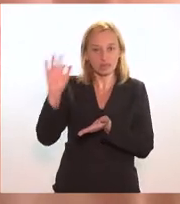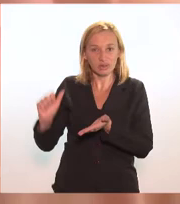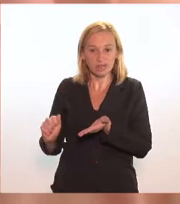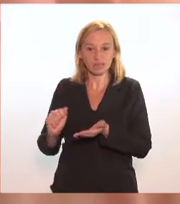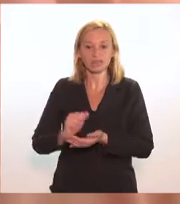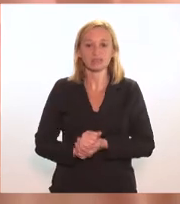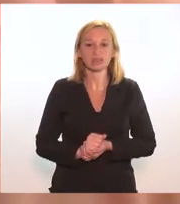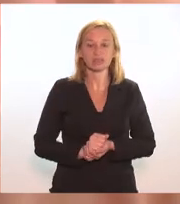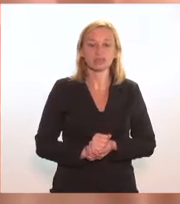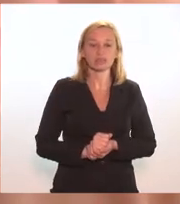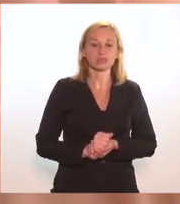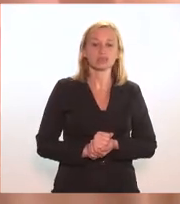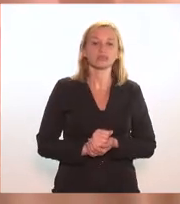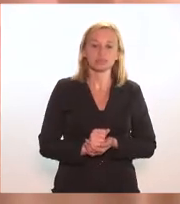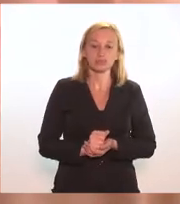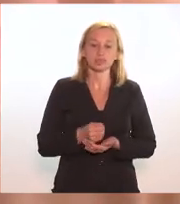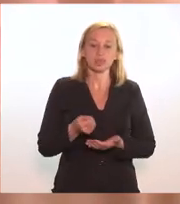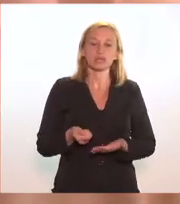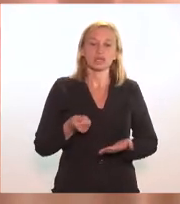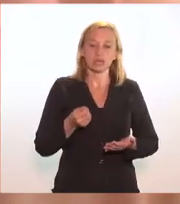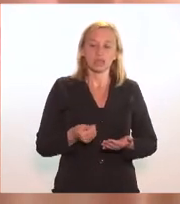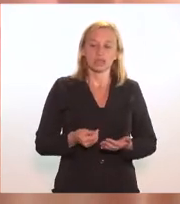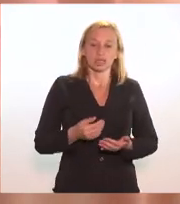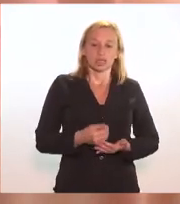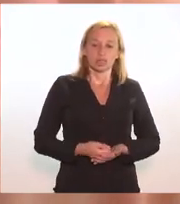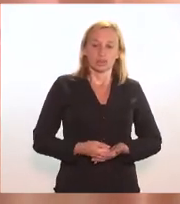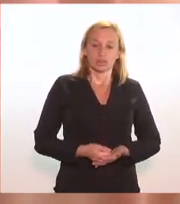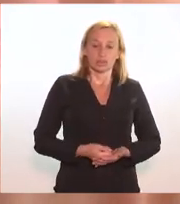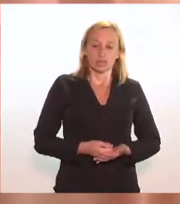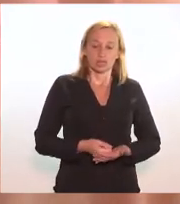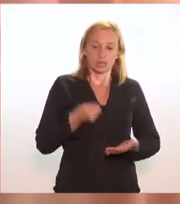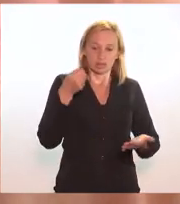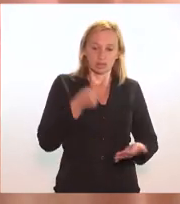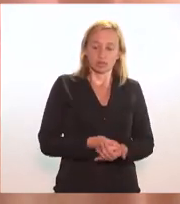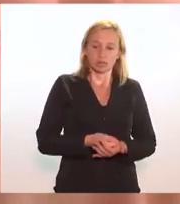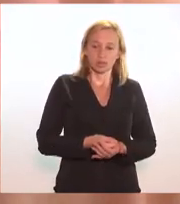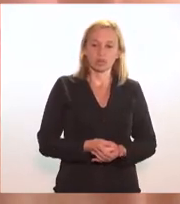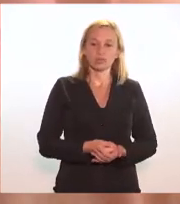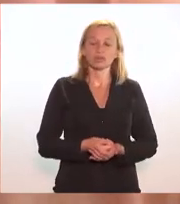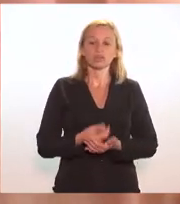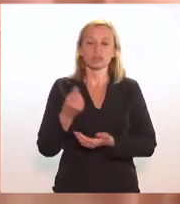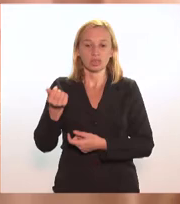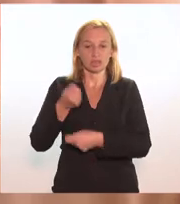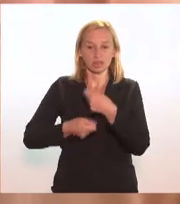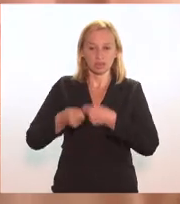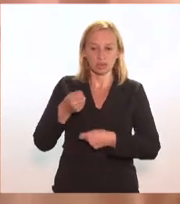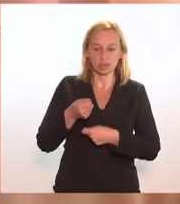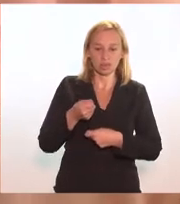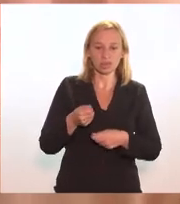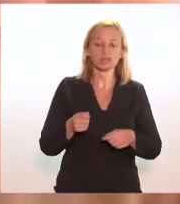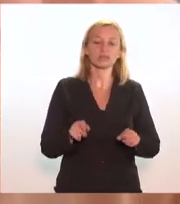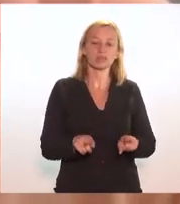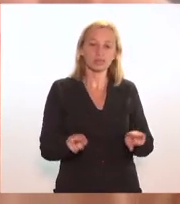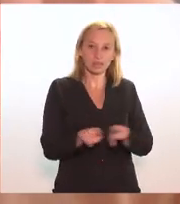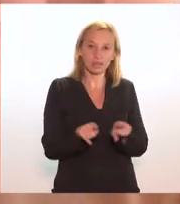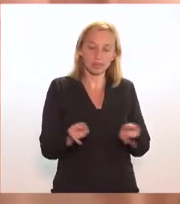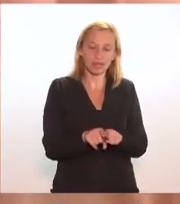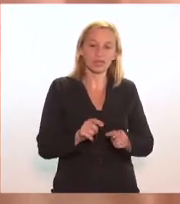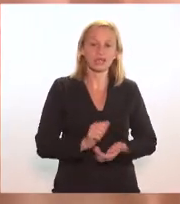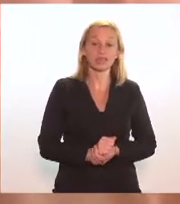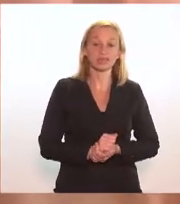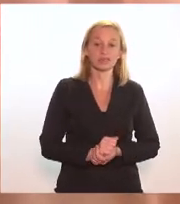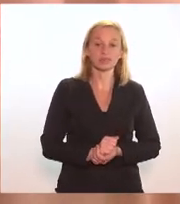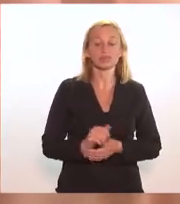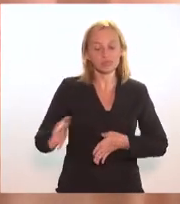Fazenda comprometido com o desenvolvimento do nosso estado e a recuperação financeira do nosso estado. E também iremos